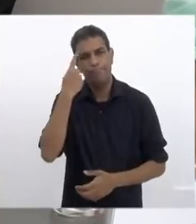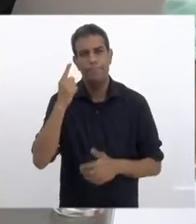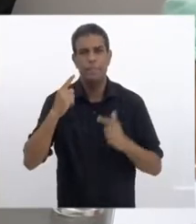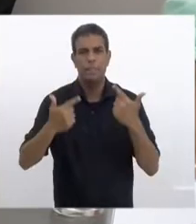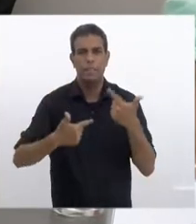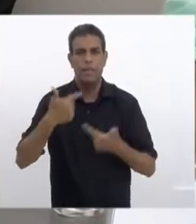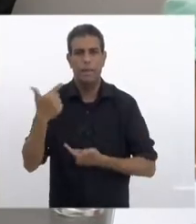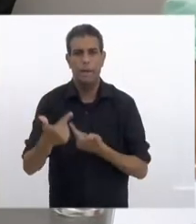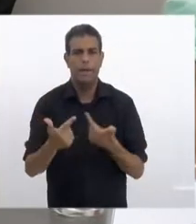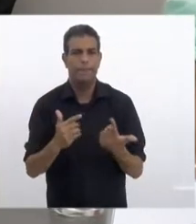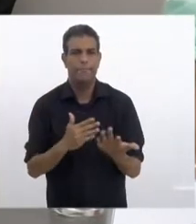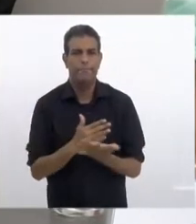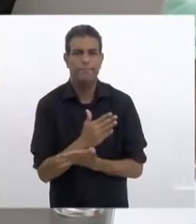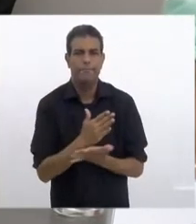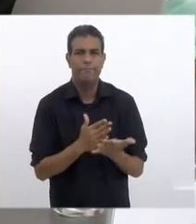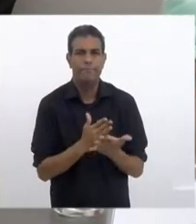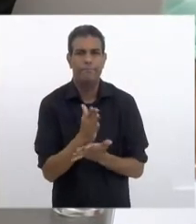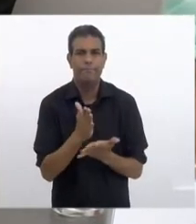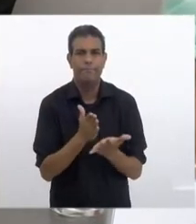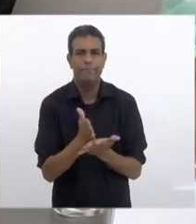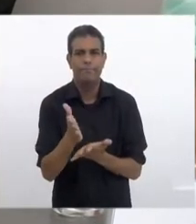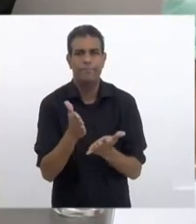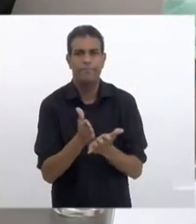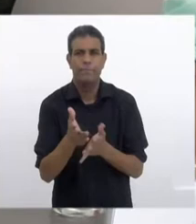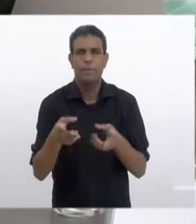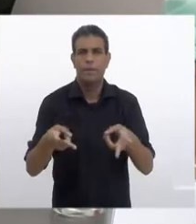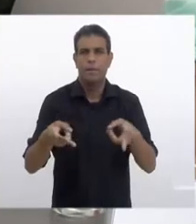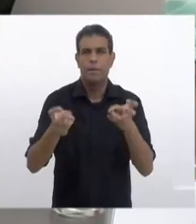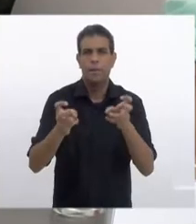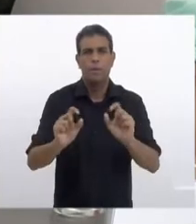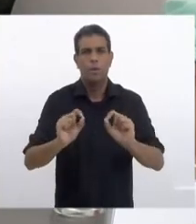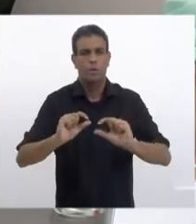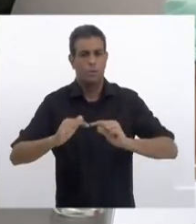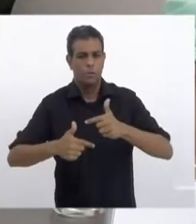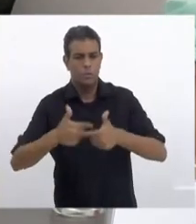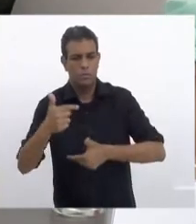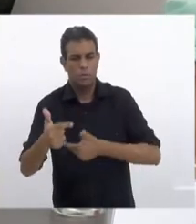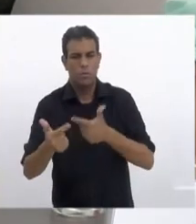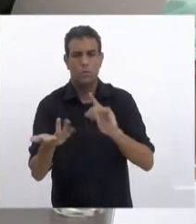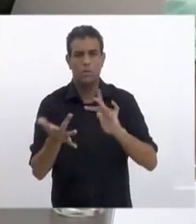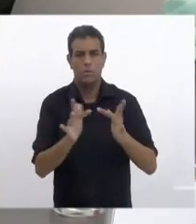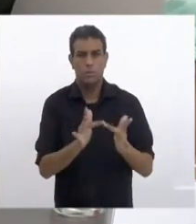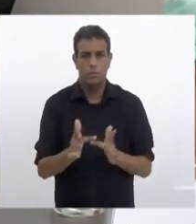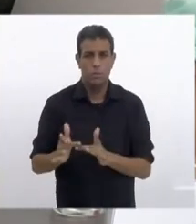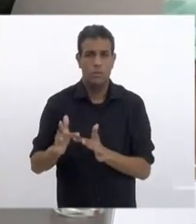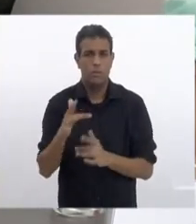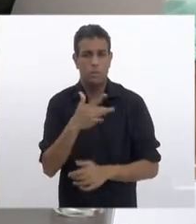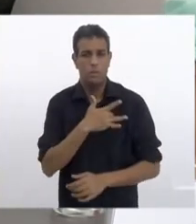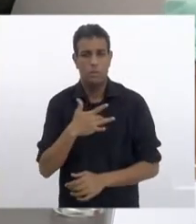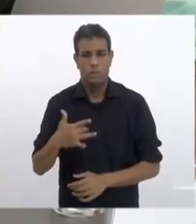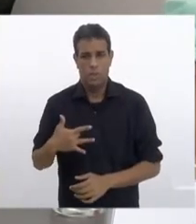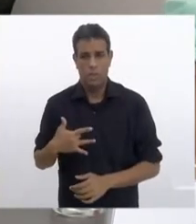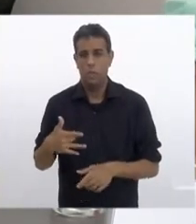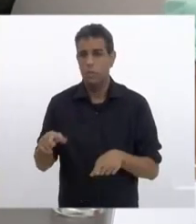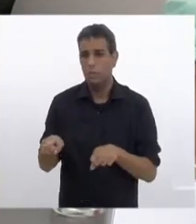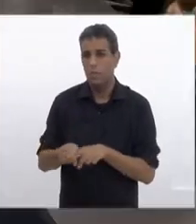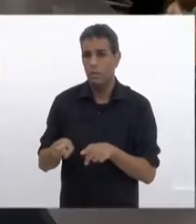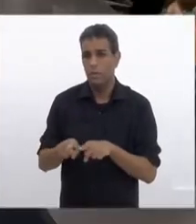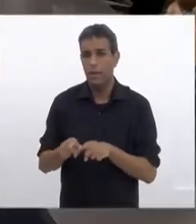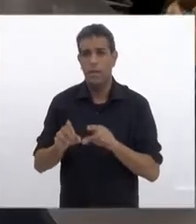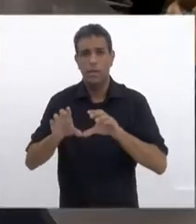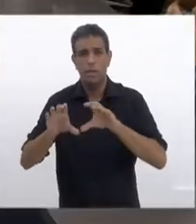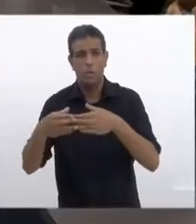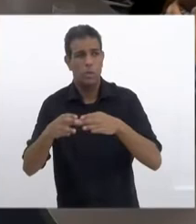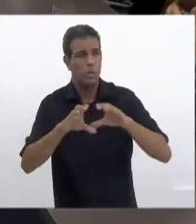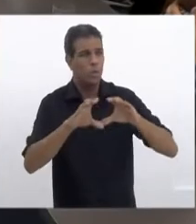trabalhando nessa perspectiva na construção de rede dos serviços de saúde, e a gente tem um conjunto